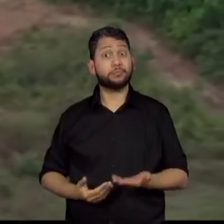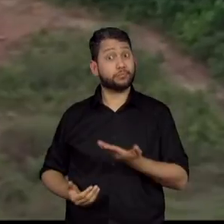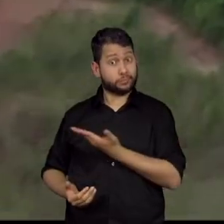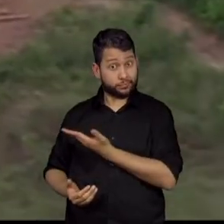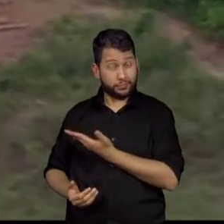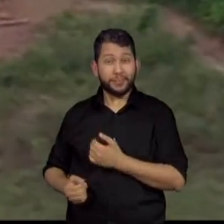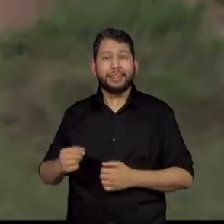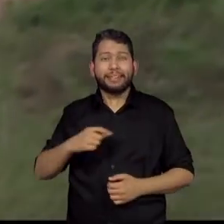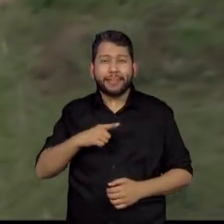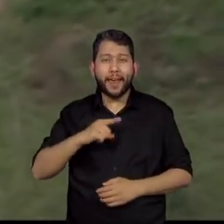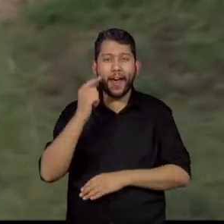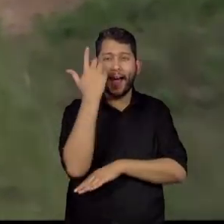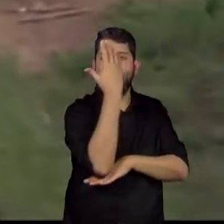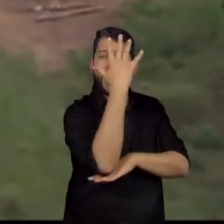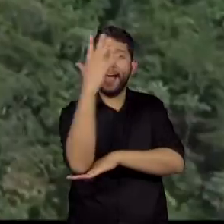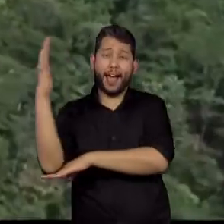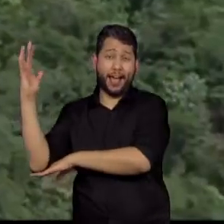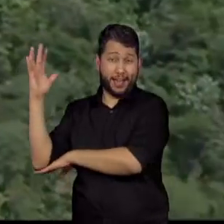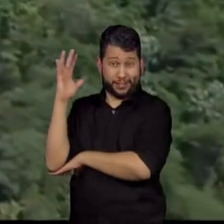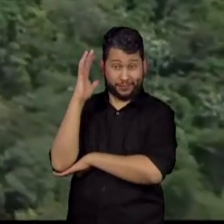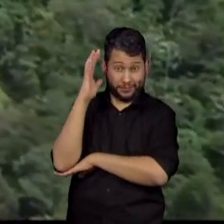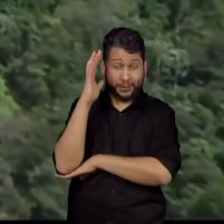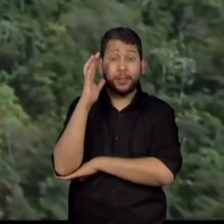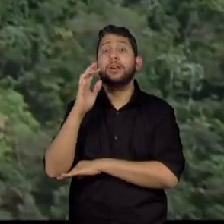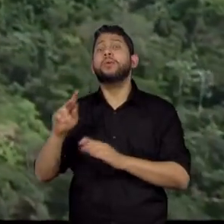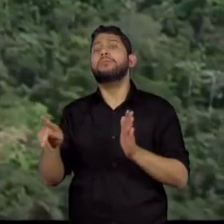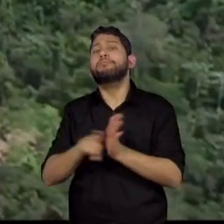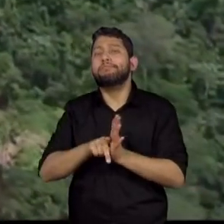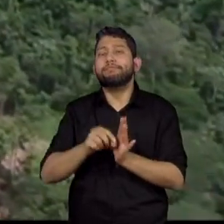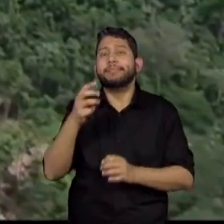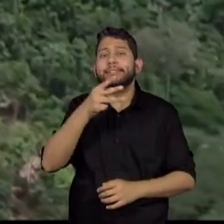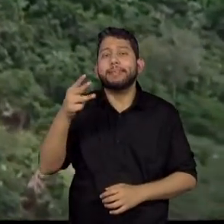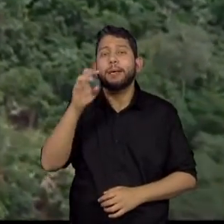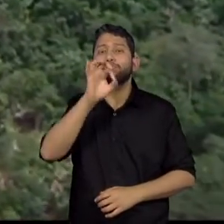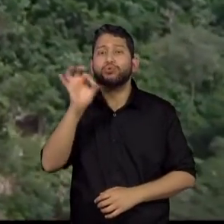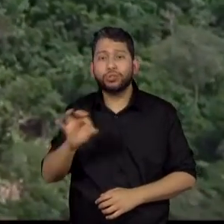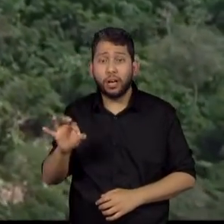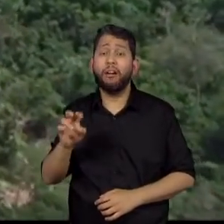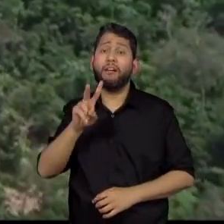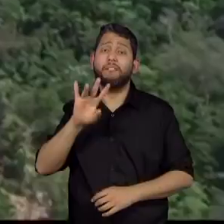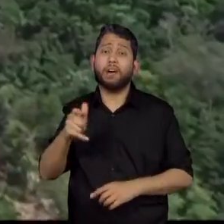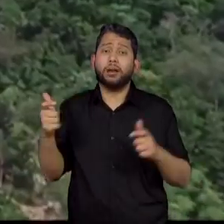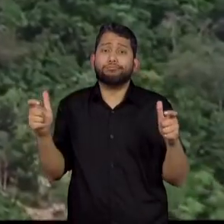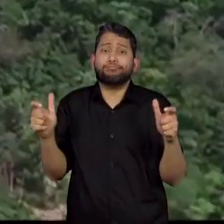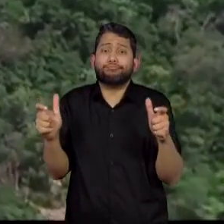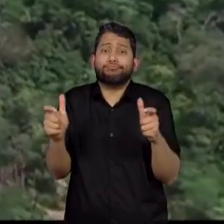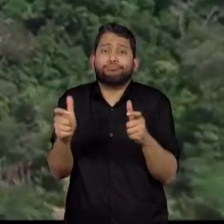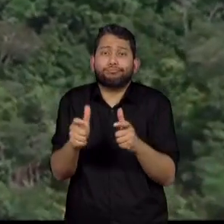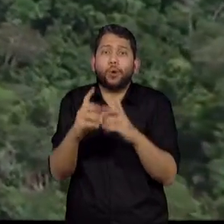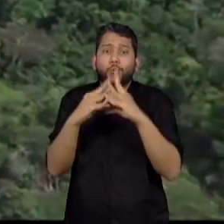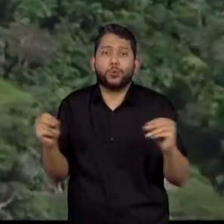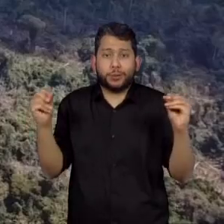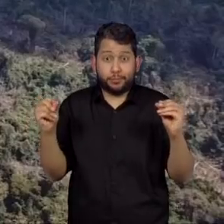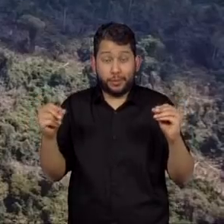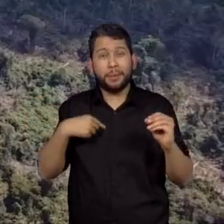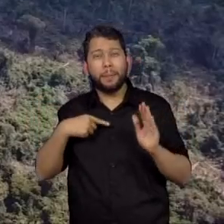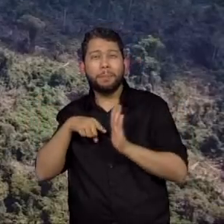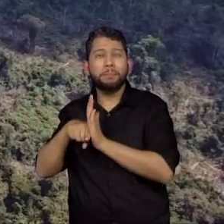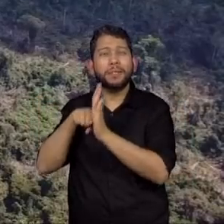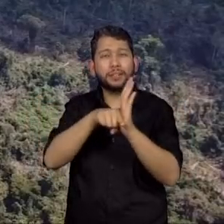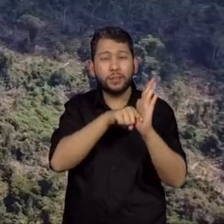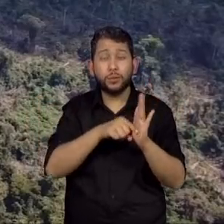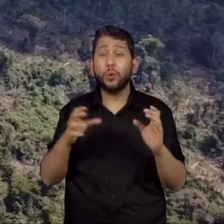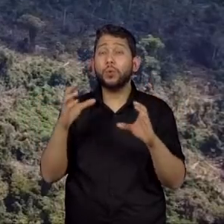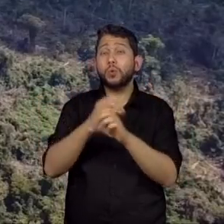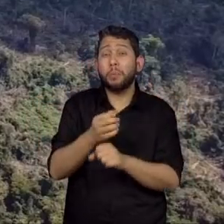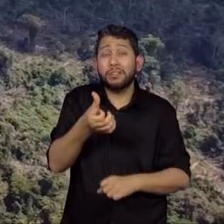1 em cada 3 árvores do mundo está ameaçada de extinção. De acordo com o novo estudo internacional, das 60